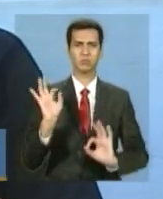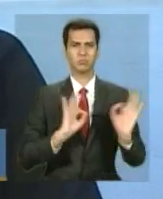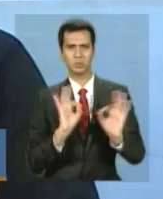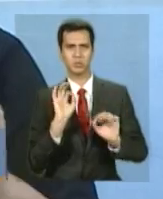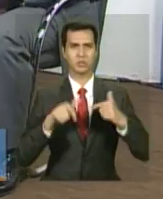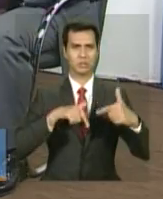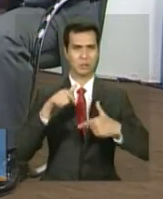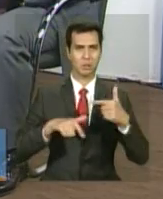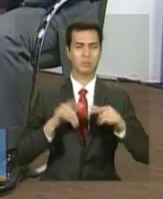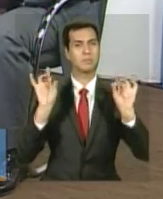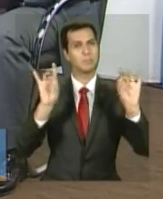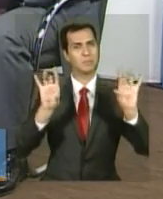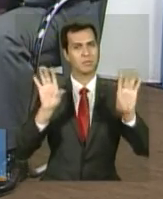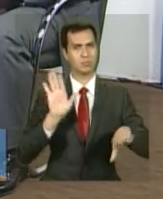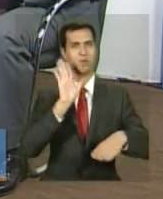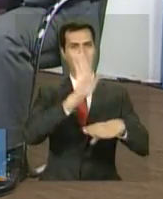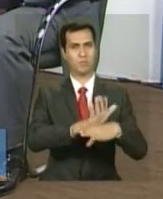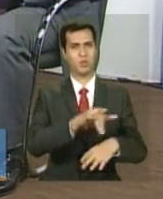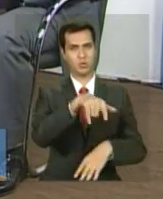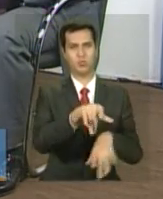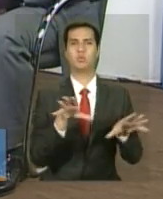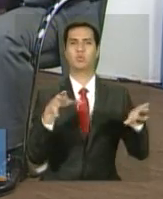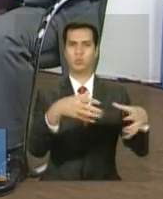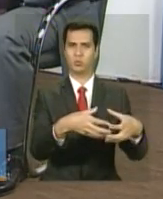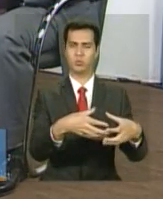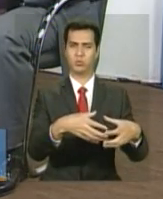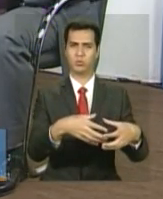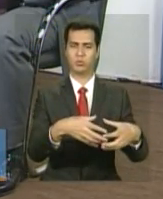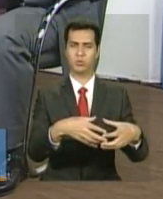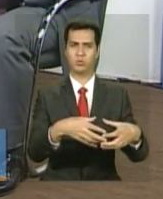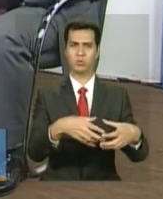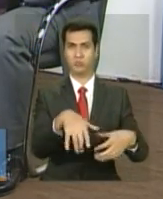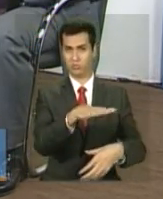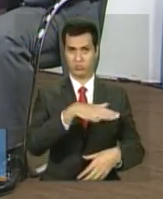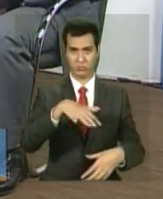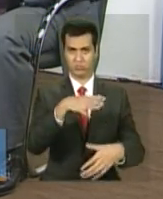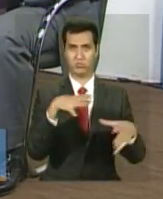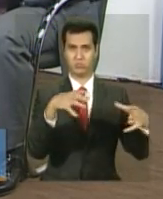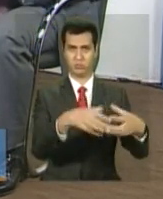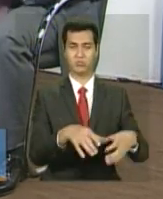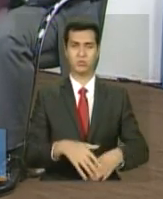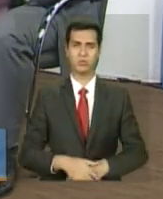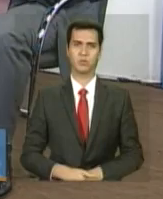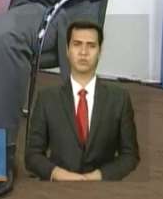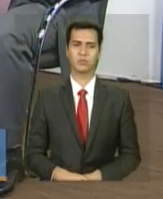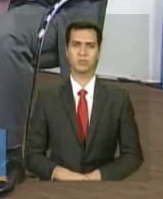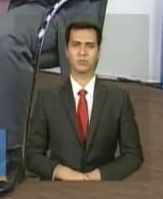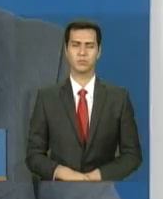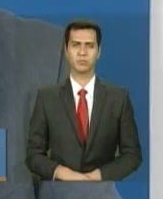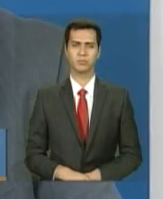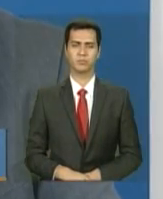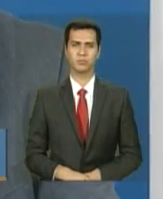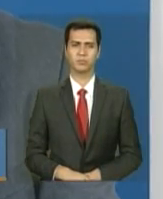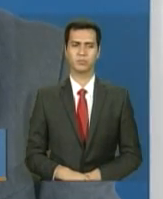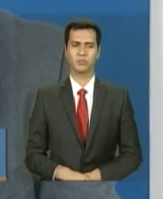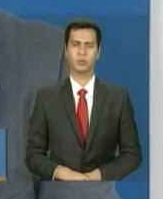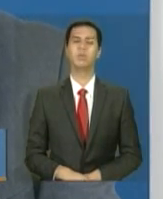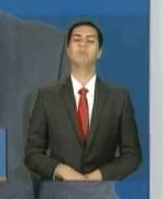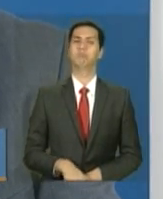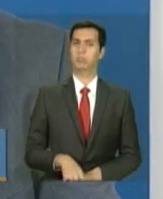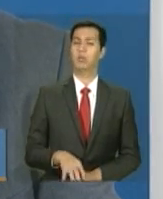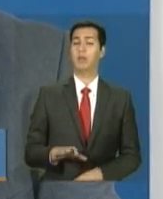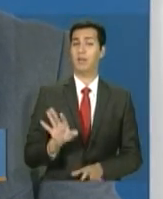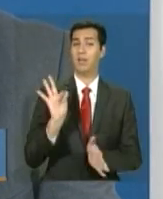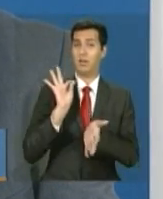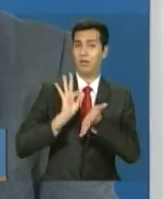atendimento há um tratamento especial para essas para para esse para esses grupos é o cadastro sempre teve uma atenção